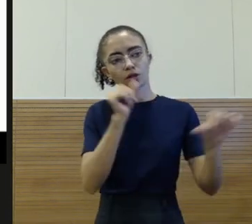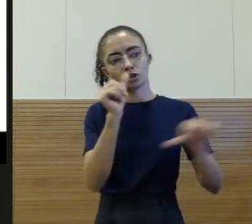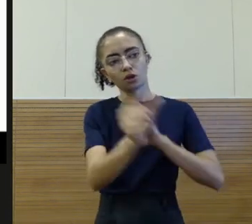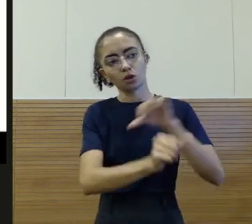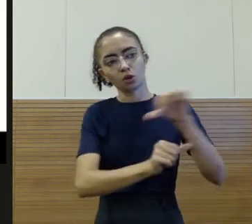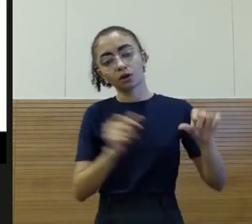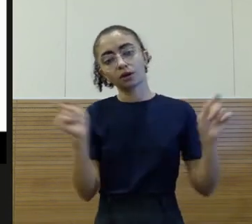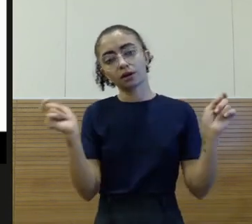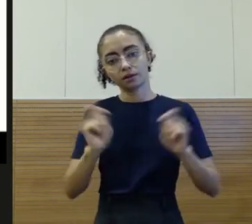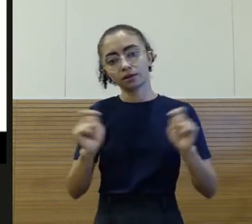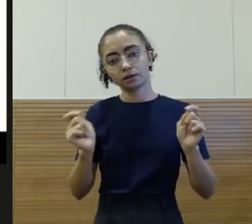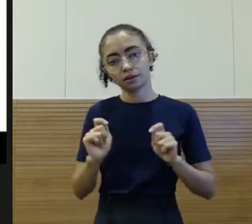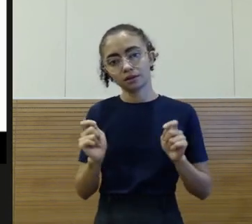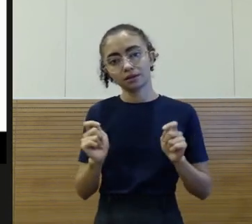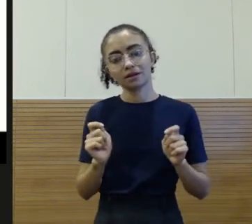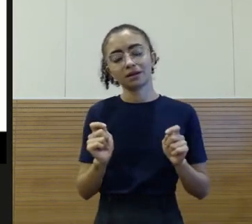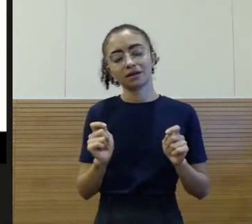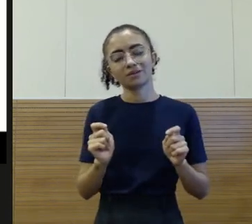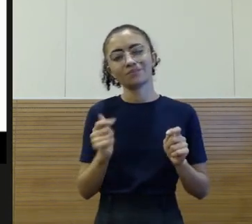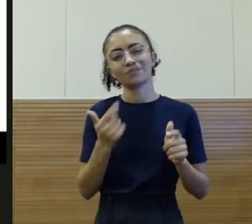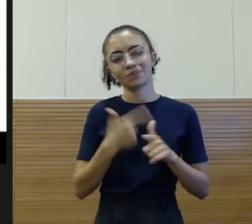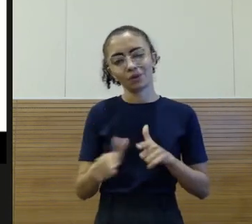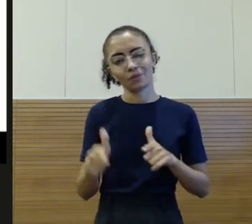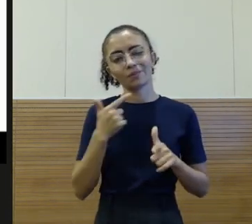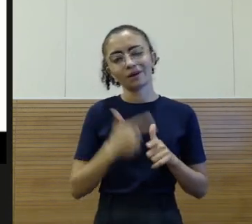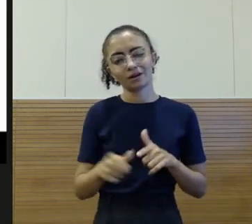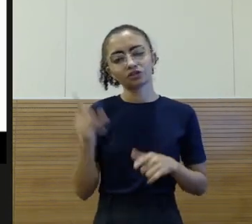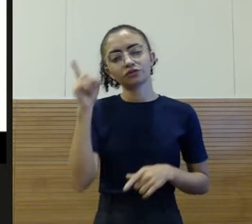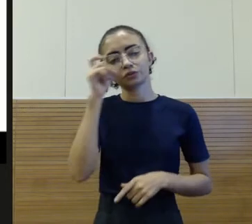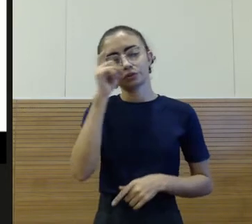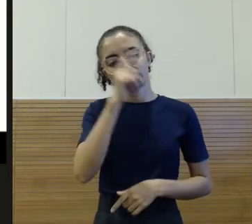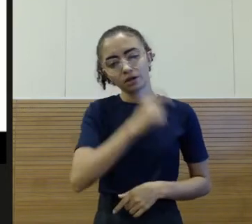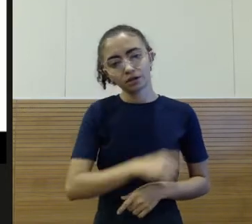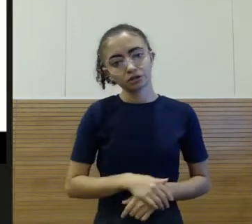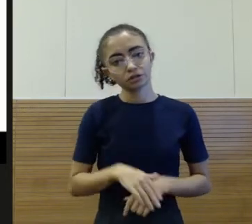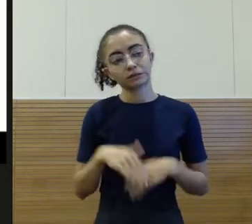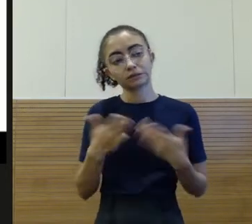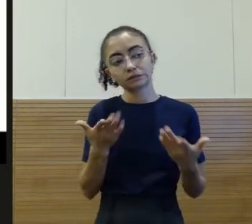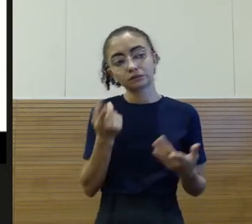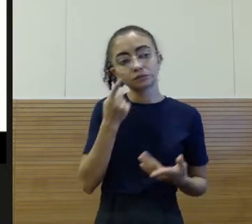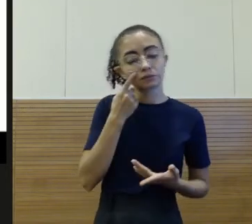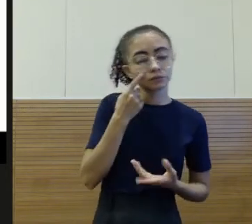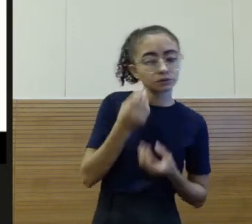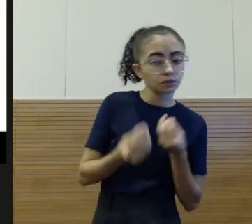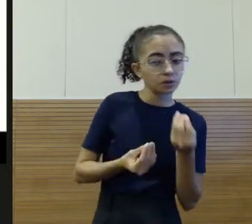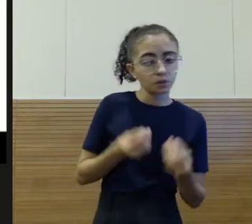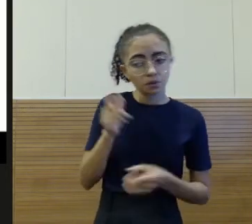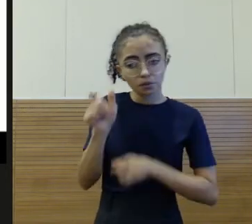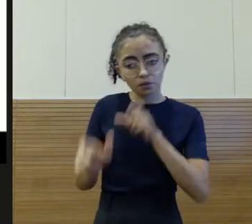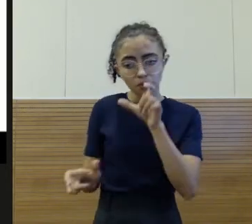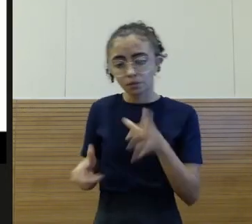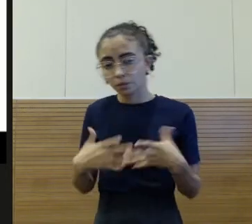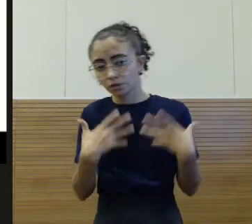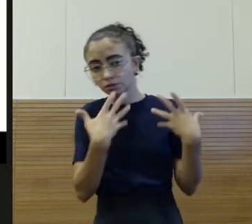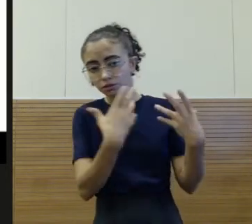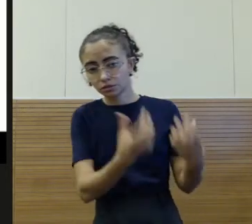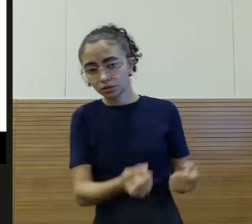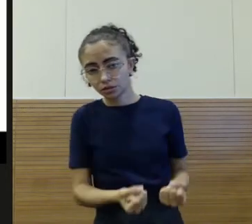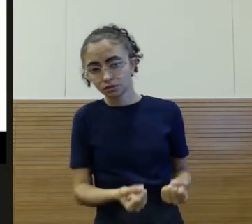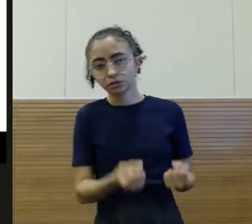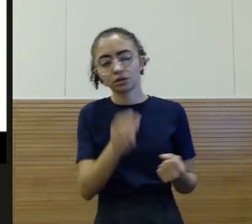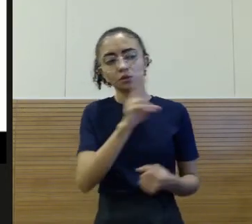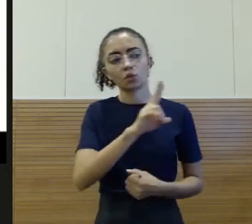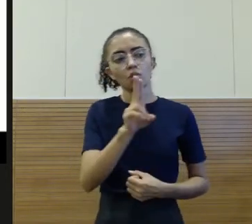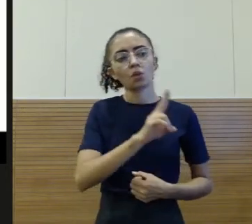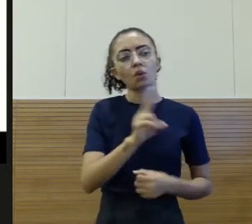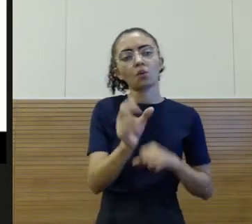Então, traz muitas complicações. Então, devemos ver como que vai ser a aceitação, mudando o nome. Vamos ver a mudança dos